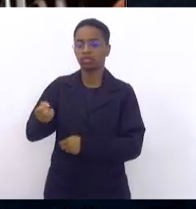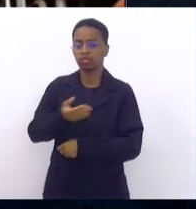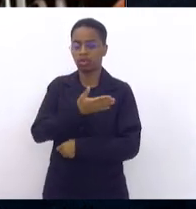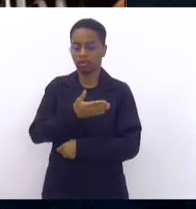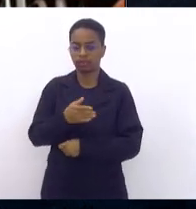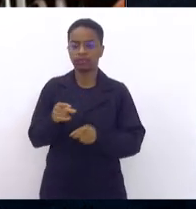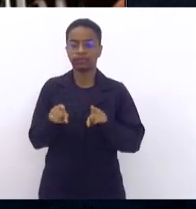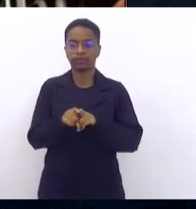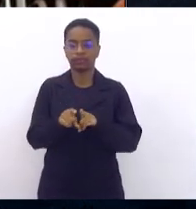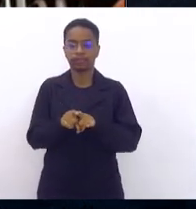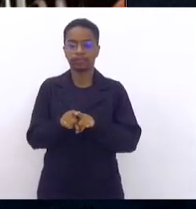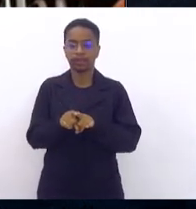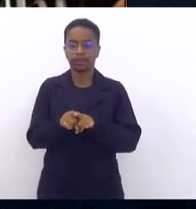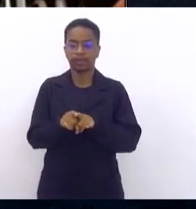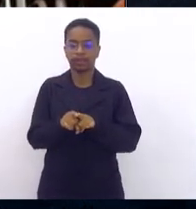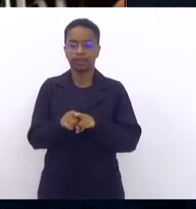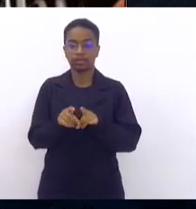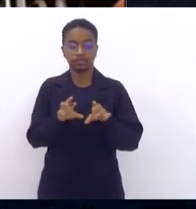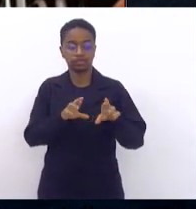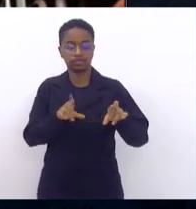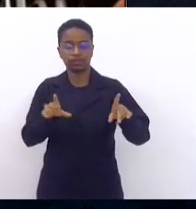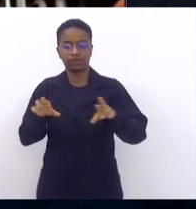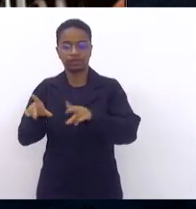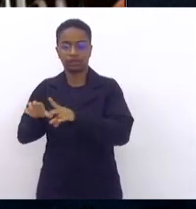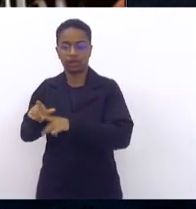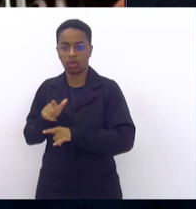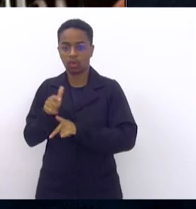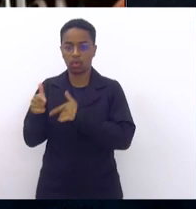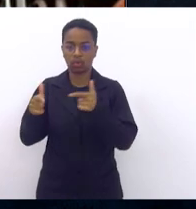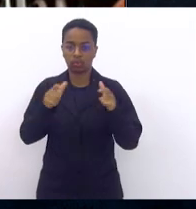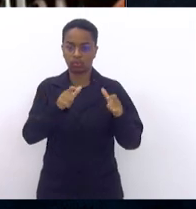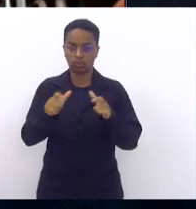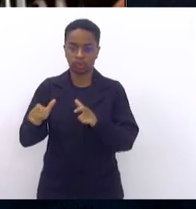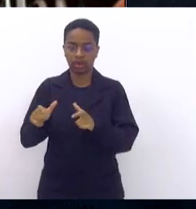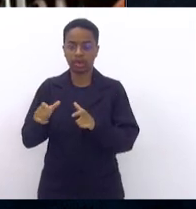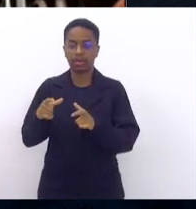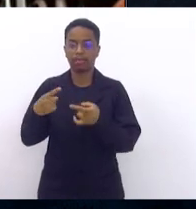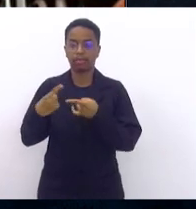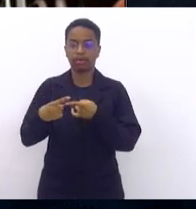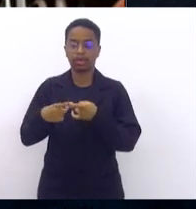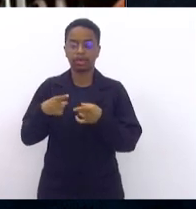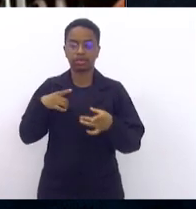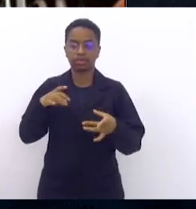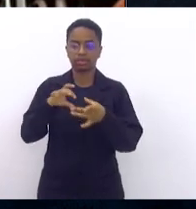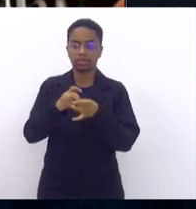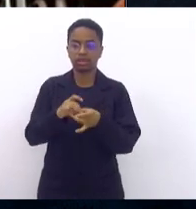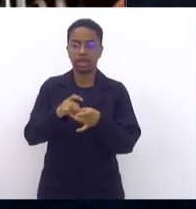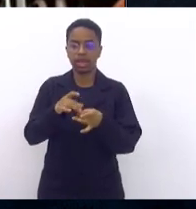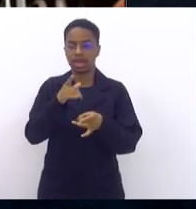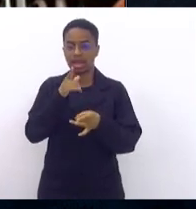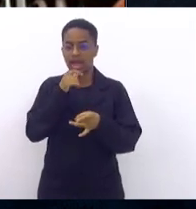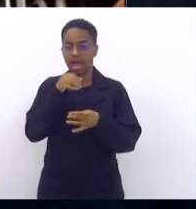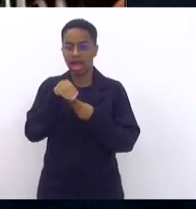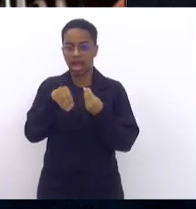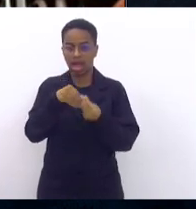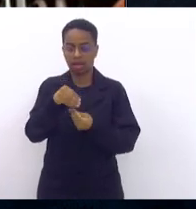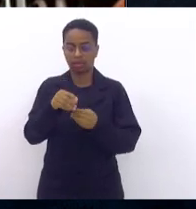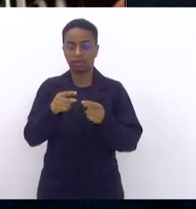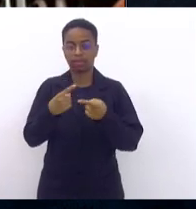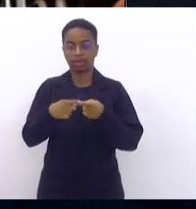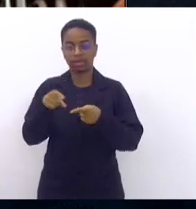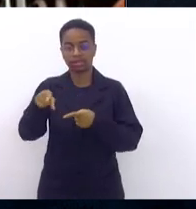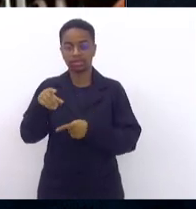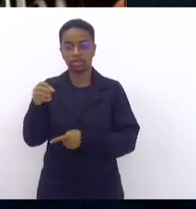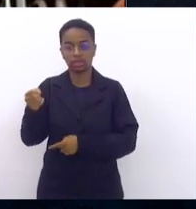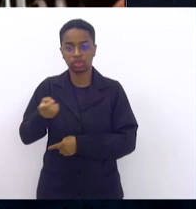diferente dos outros das outras localidades que é produzido a partir da naftal líquida Então ela é mais moderna ela é mais